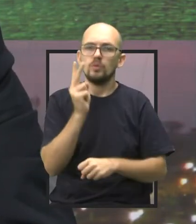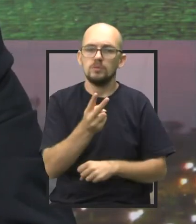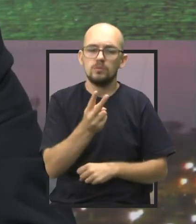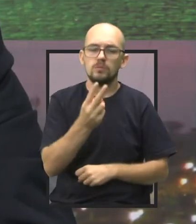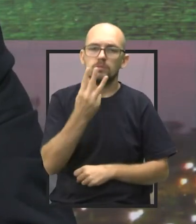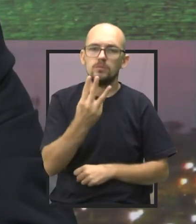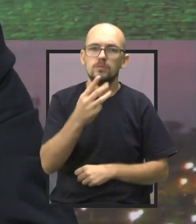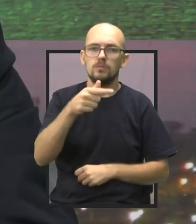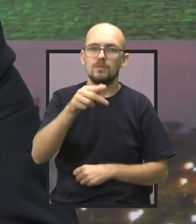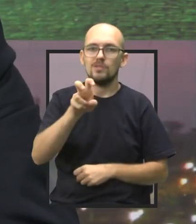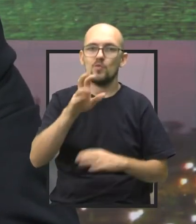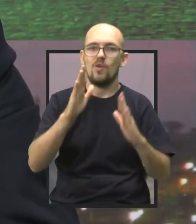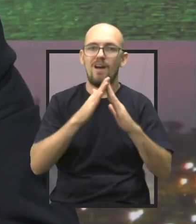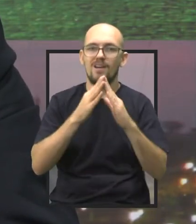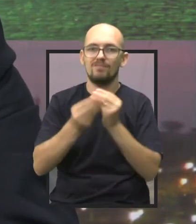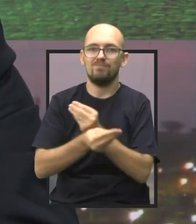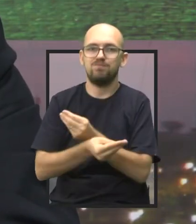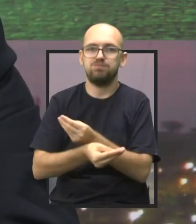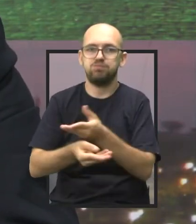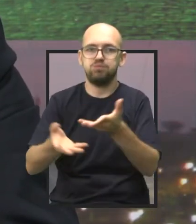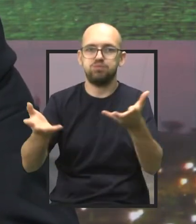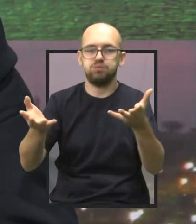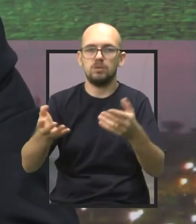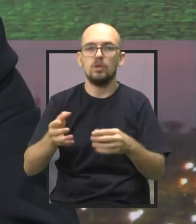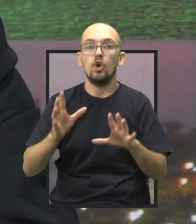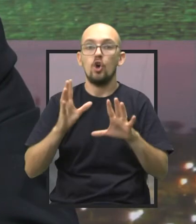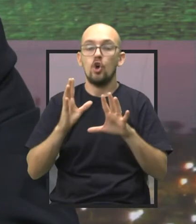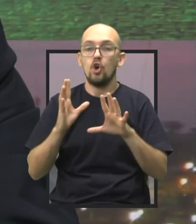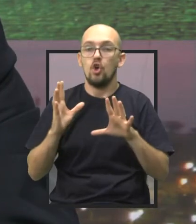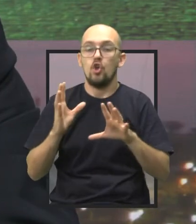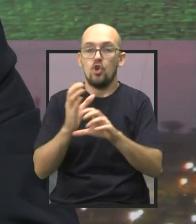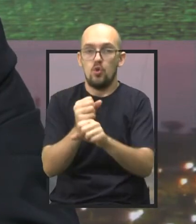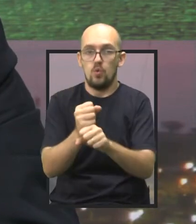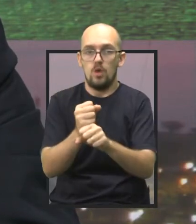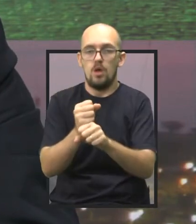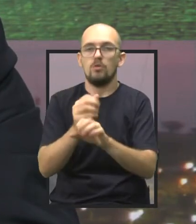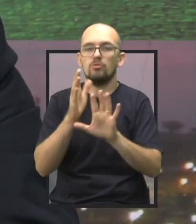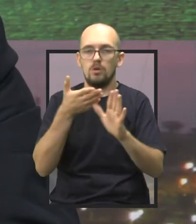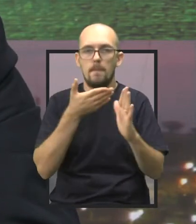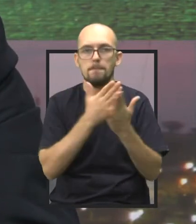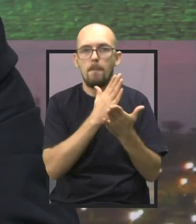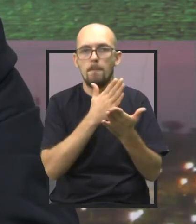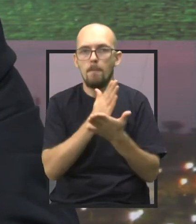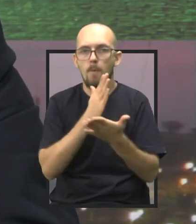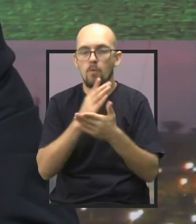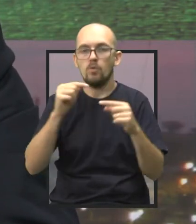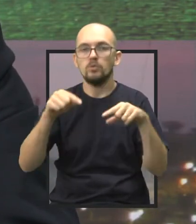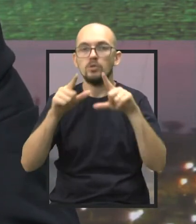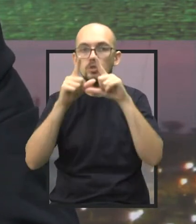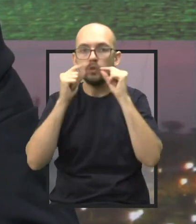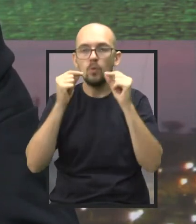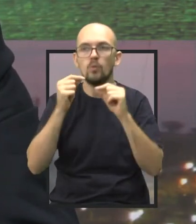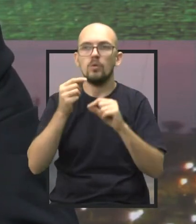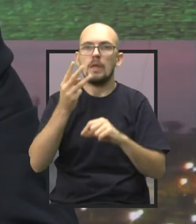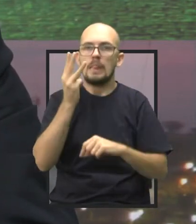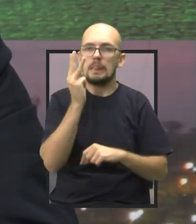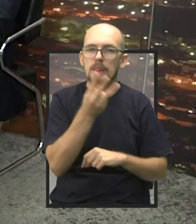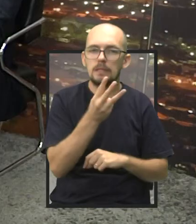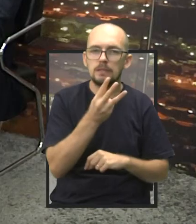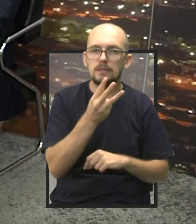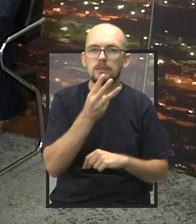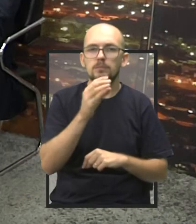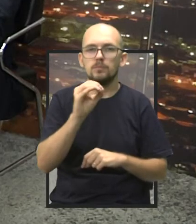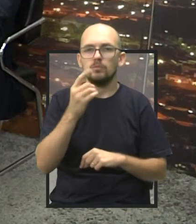2.375 casas. No total de casas que a gente tem aprovado, em Jaú, são 3.010